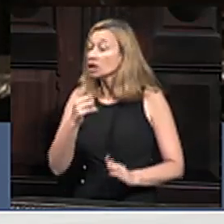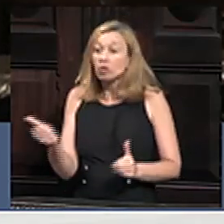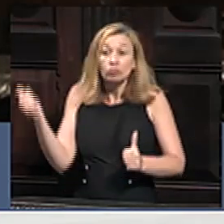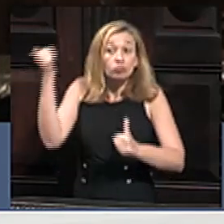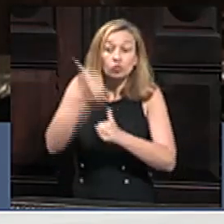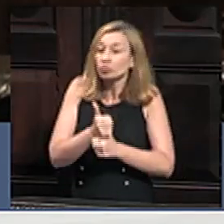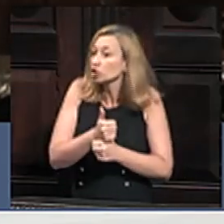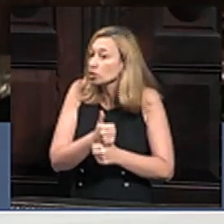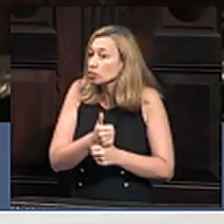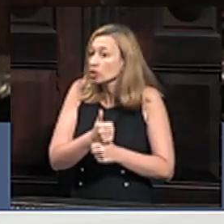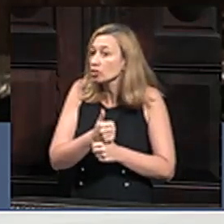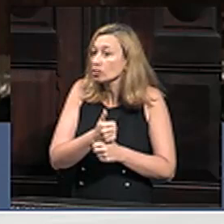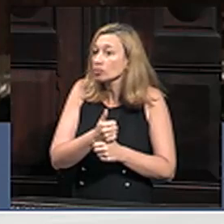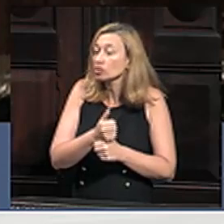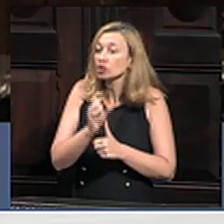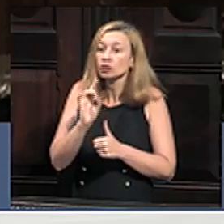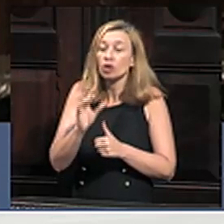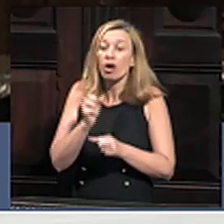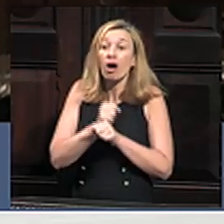assumiu o governo,